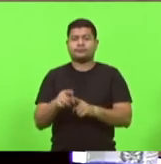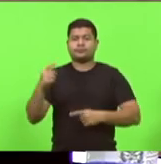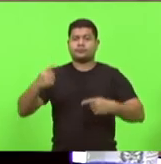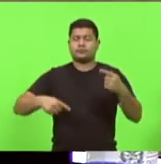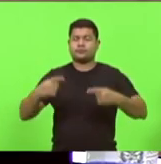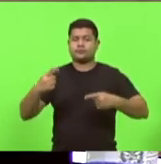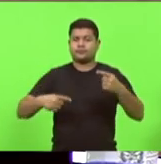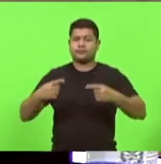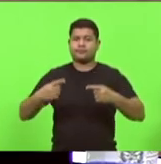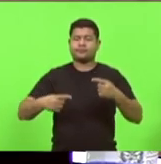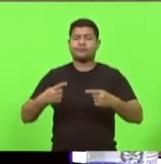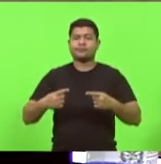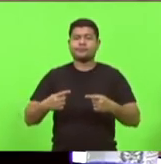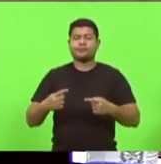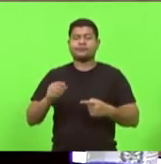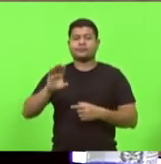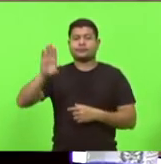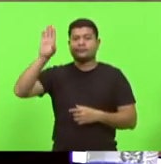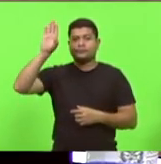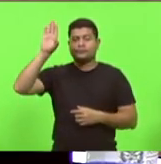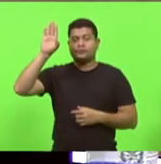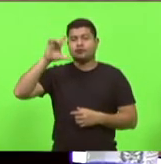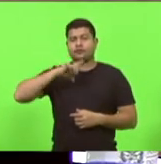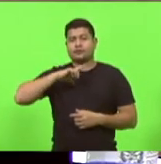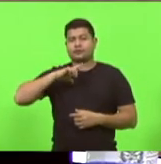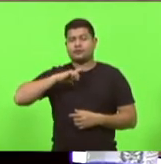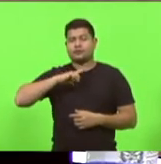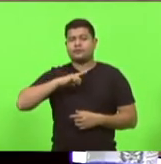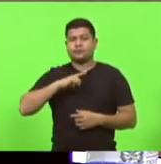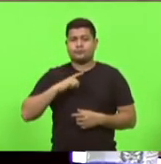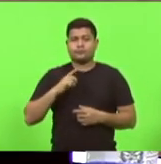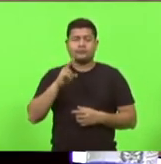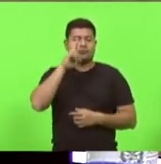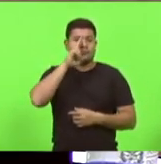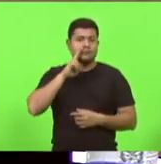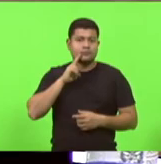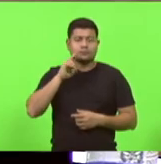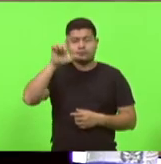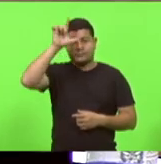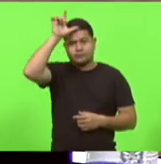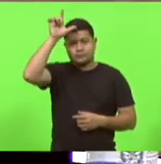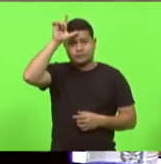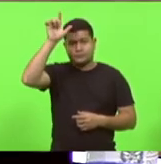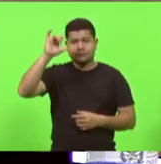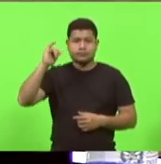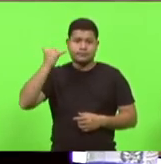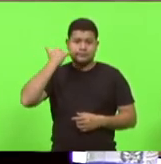dos senhores deputados Ivan Nats, Sargento Lima, Gessé Lopes